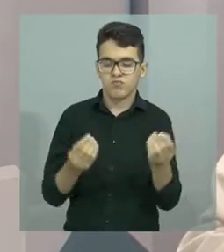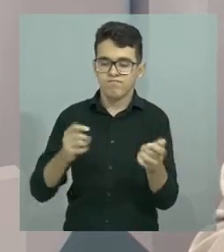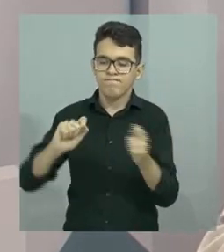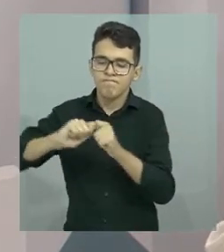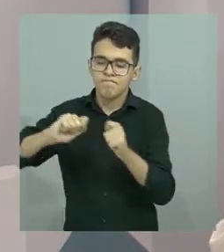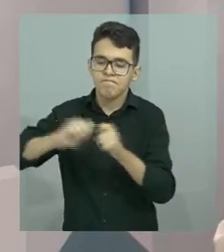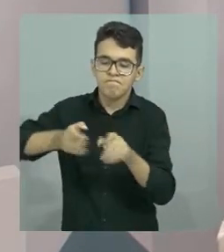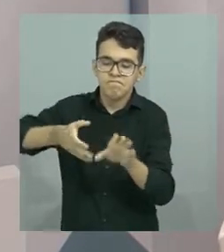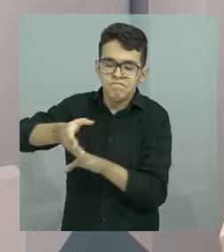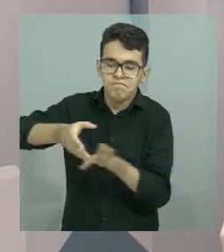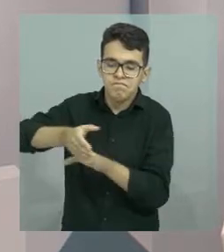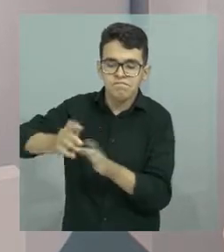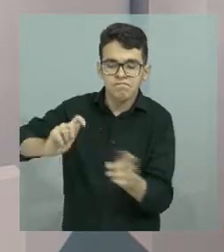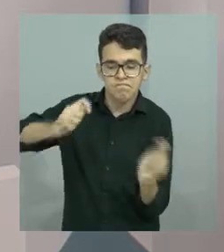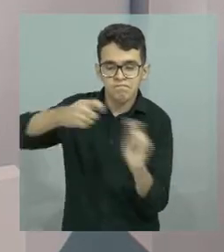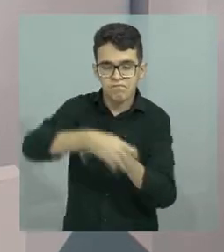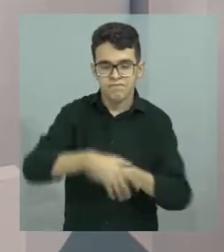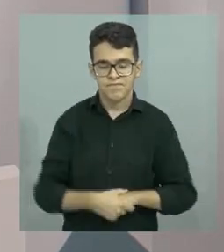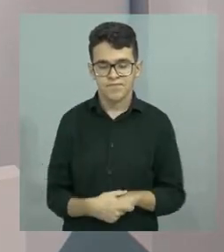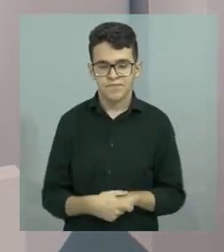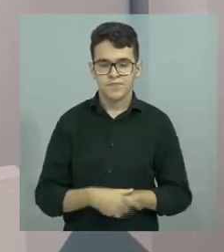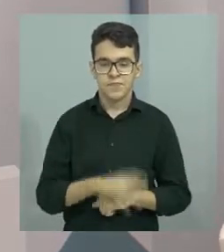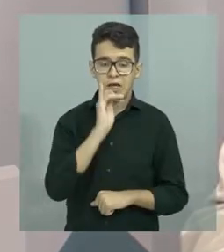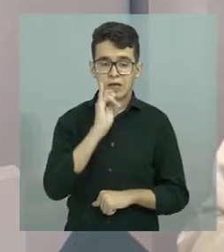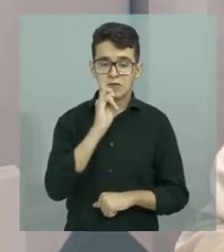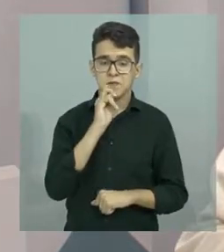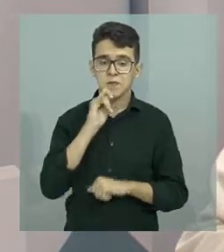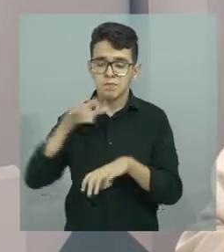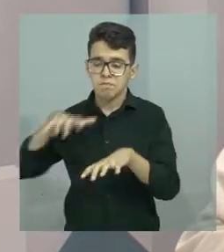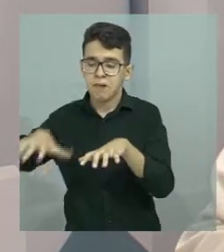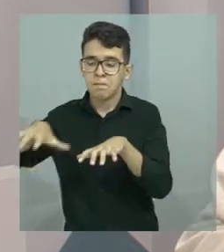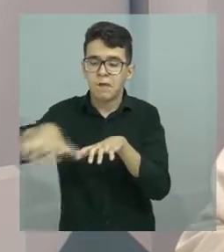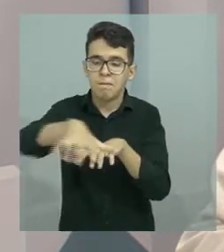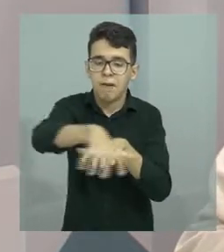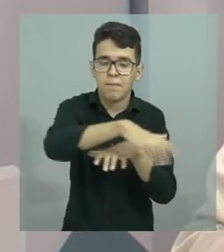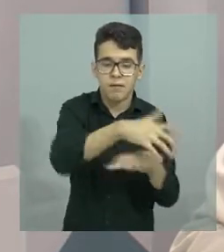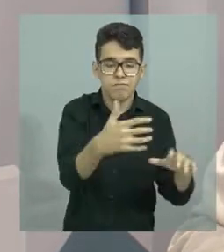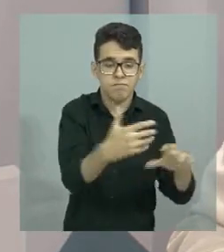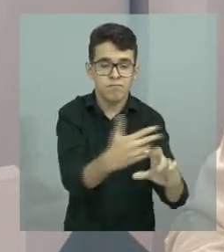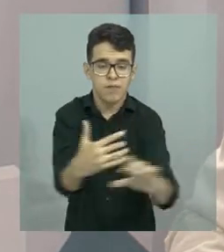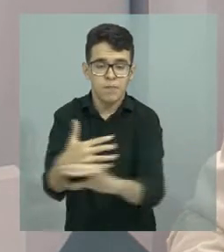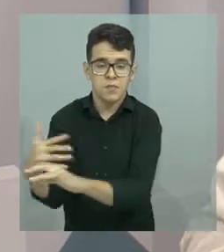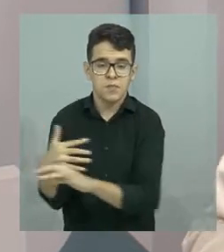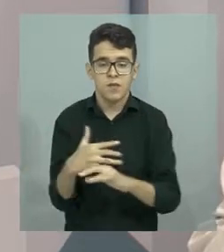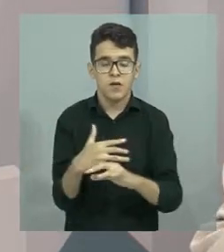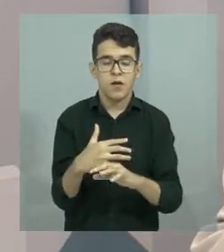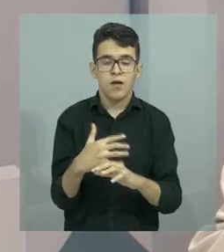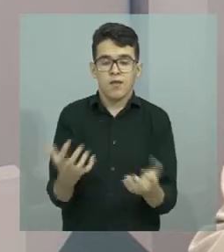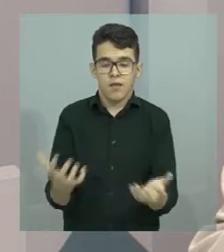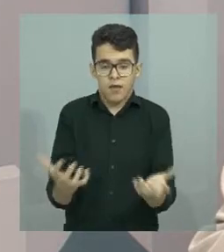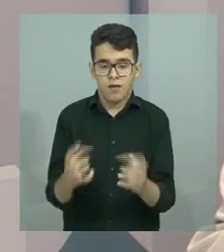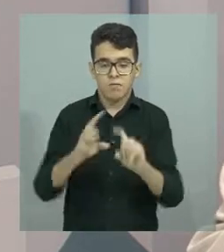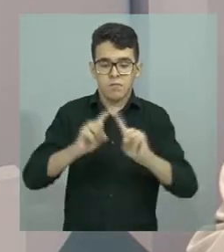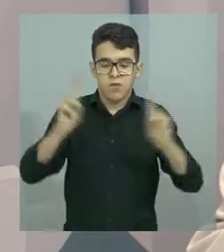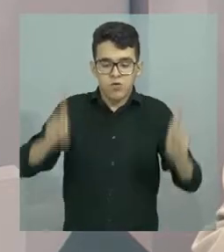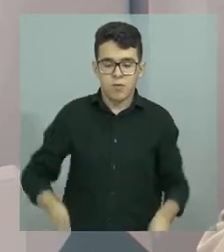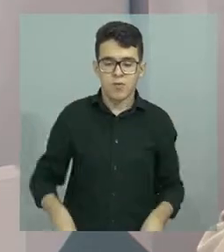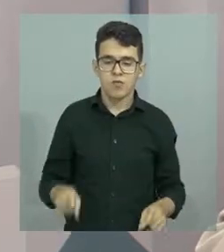exemplo, que os municípios de regiões metropolitanas realizem um planejamento